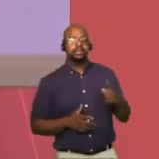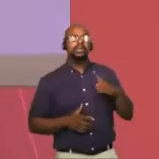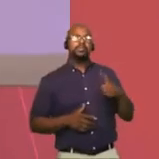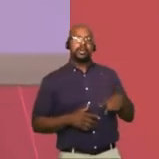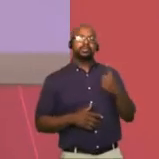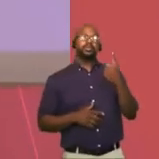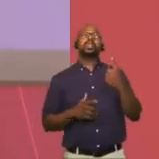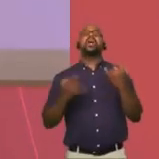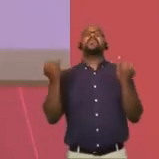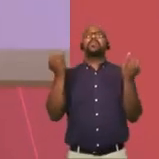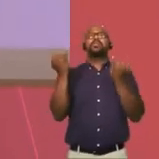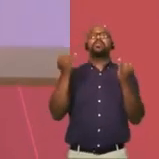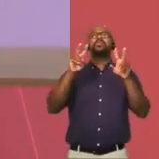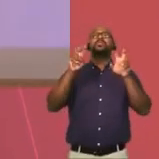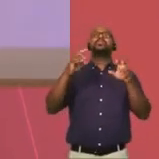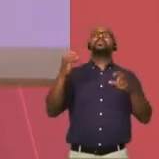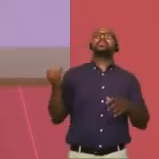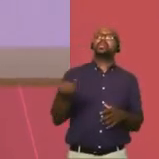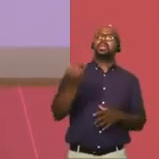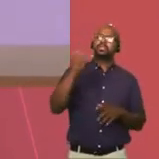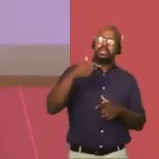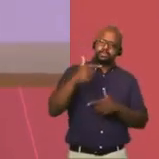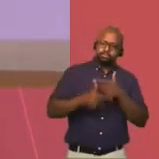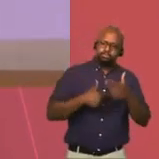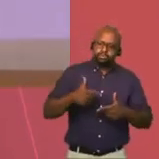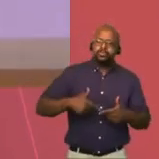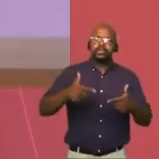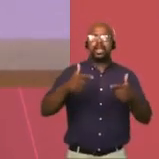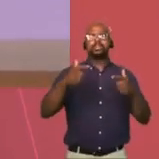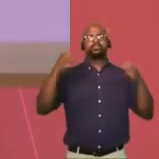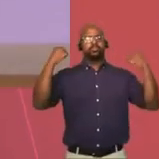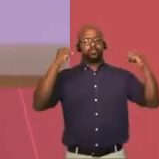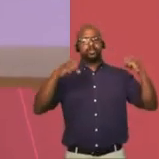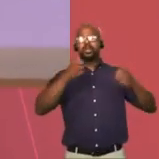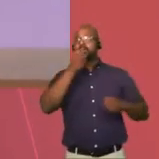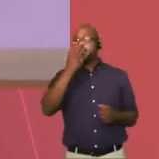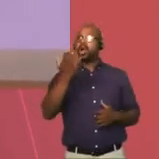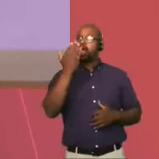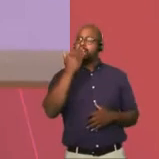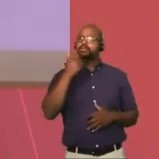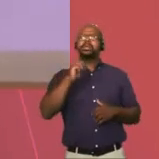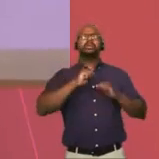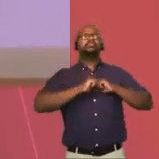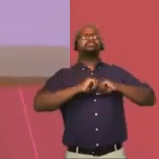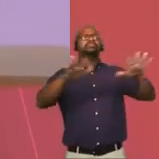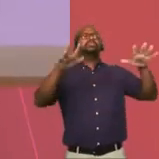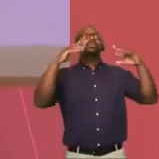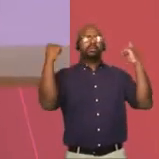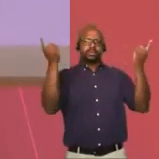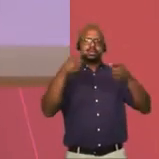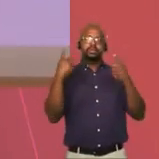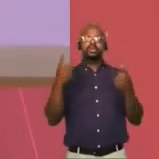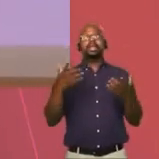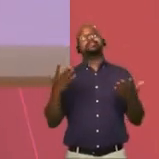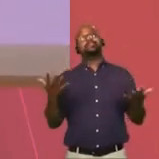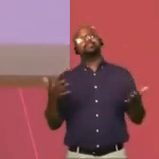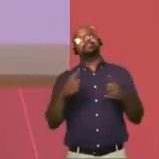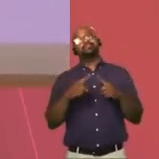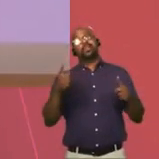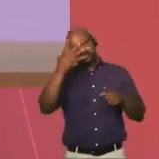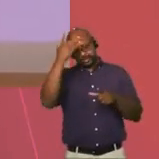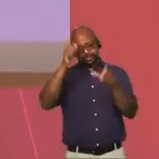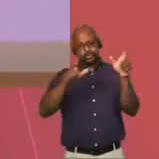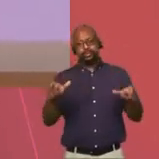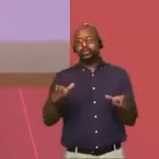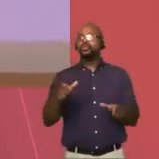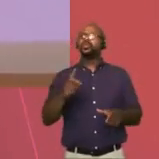uma aqui as informações sobre a importância das atividades físicas e boa alimentação são amplamente difundidas entretanto as pessoas